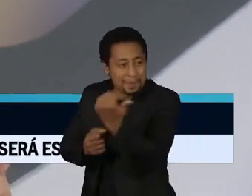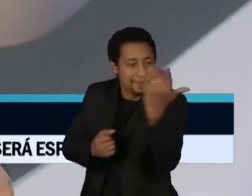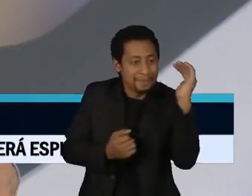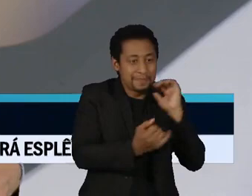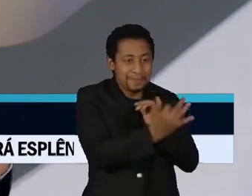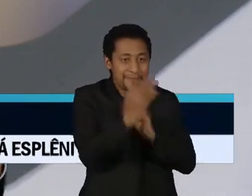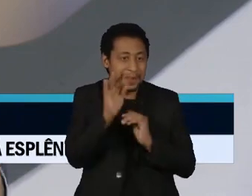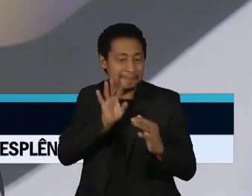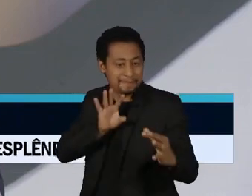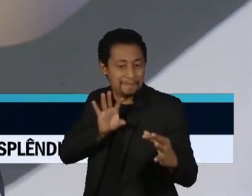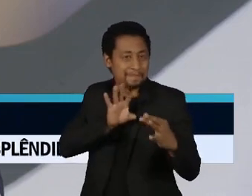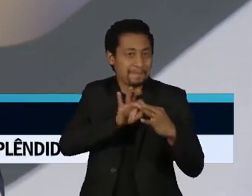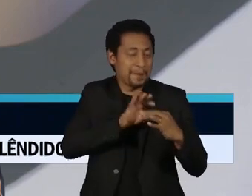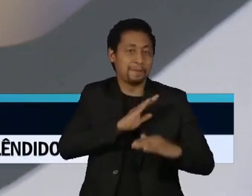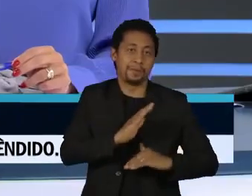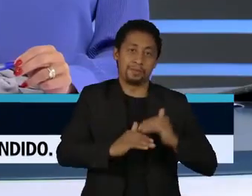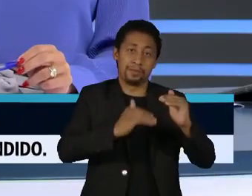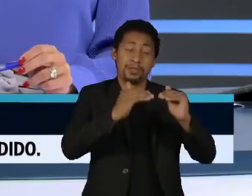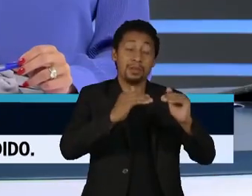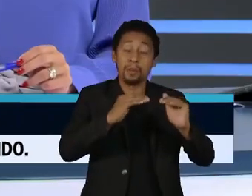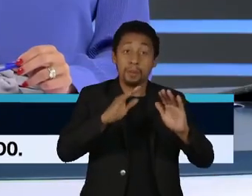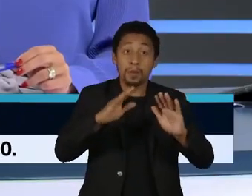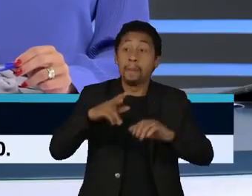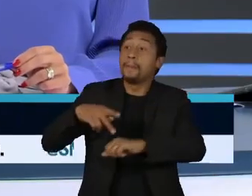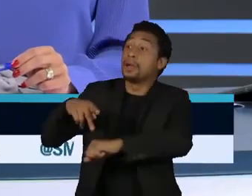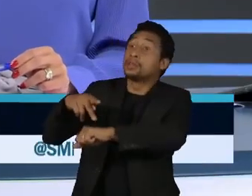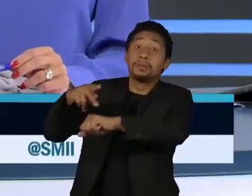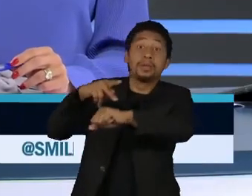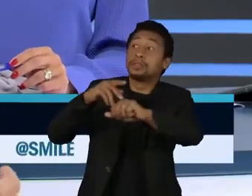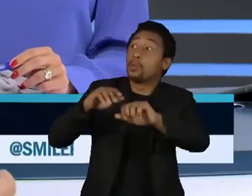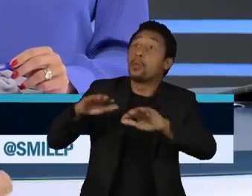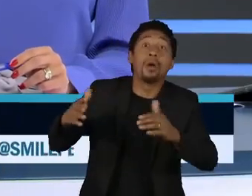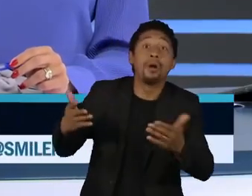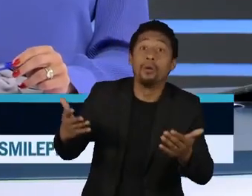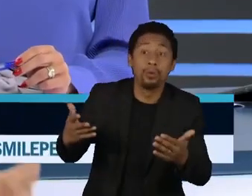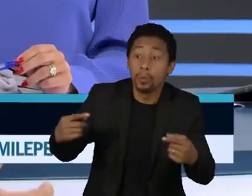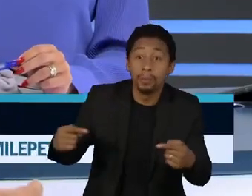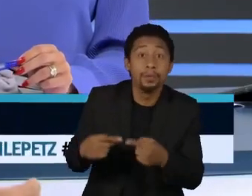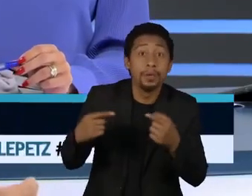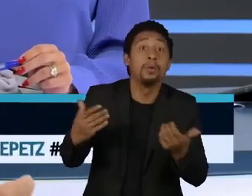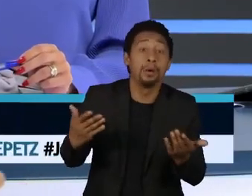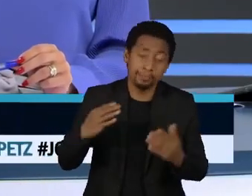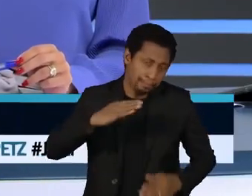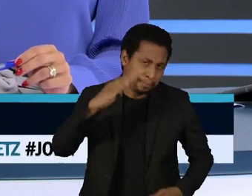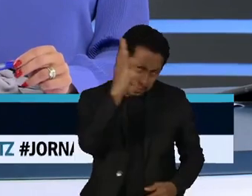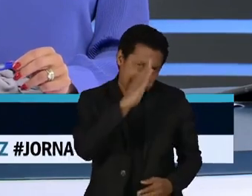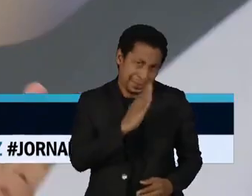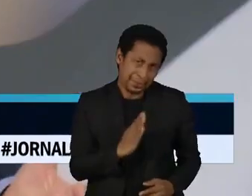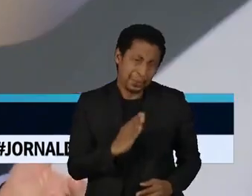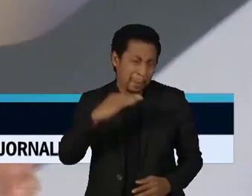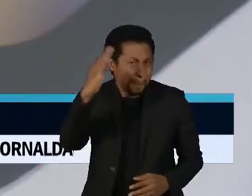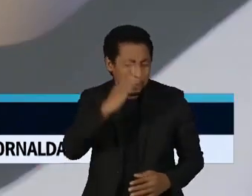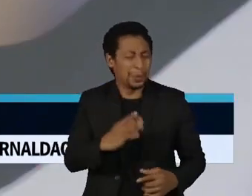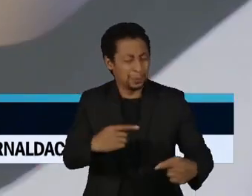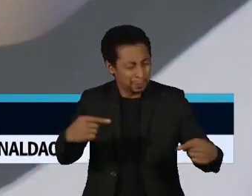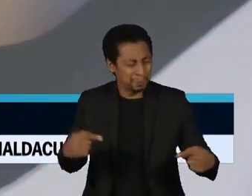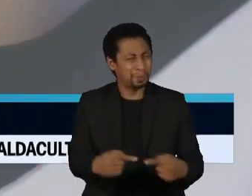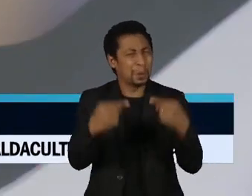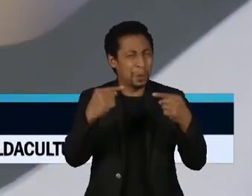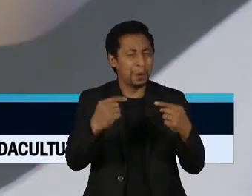do mundo que tem a maior possibilidade de fazer isso é o Brasil né dadas as nossas características os biomas né a capacidade